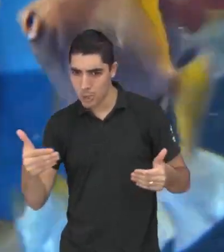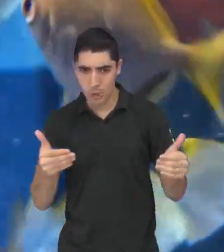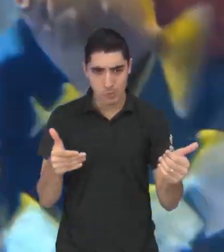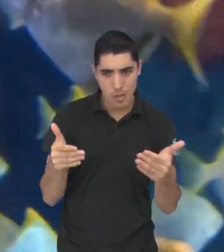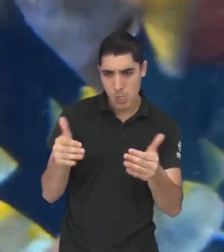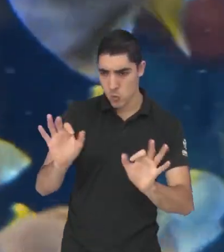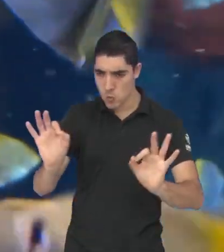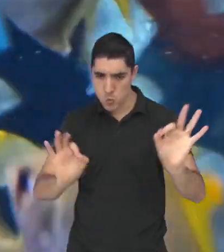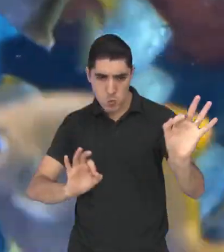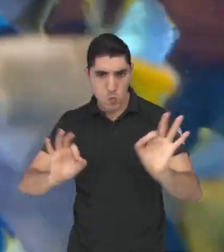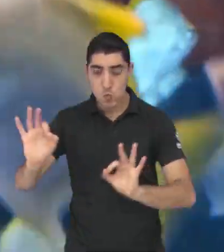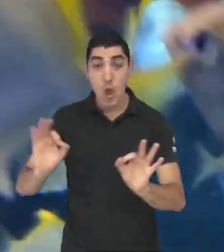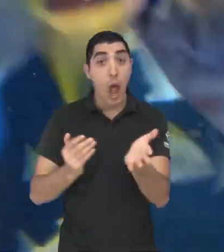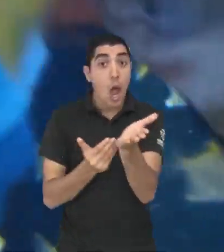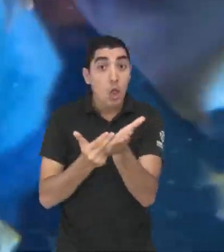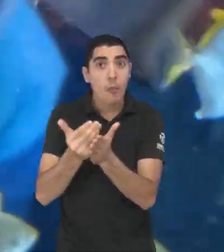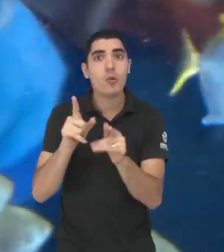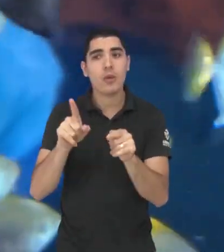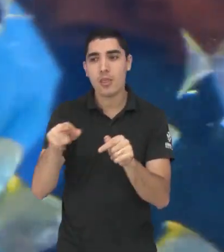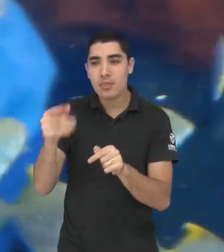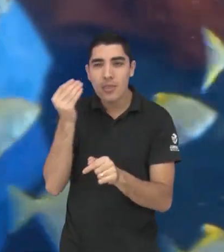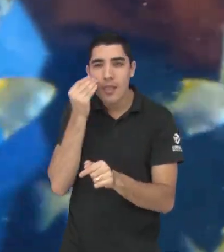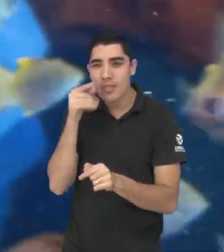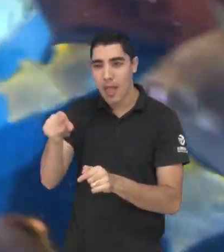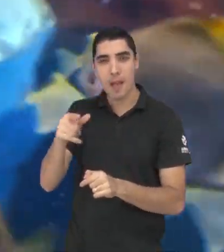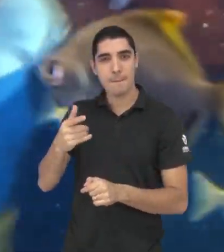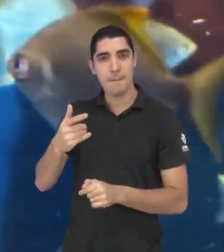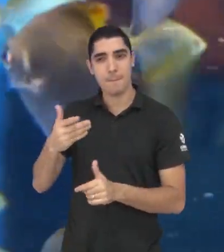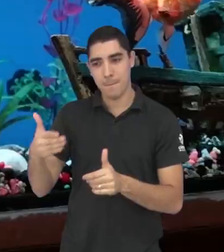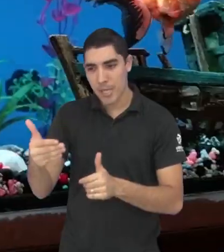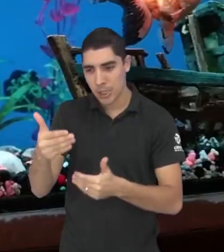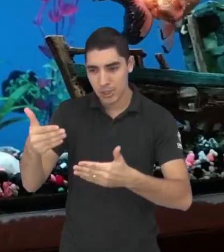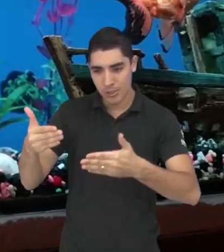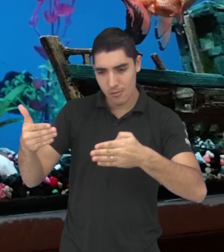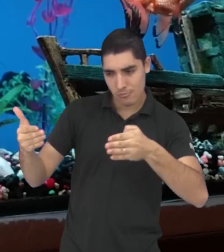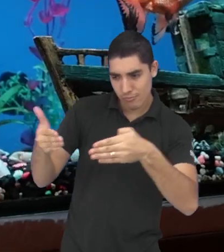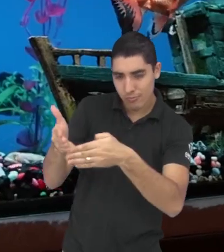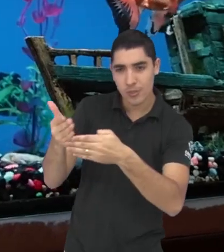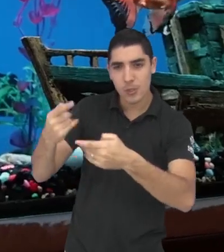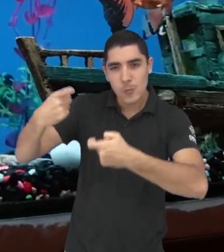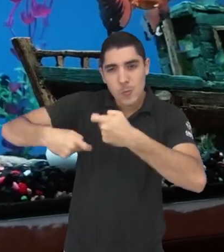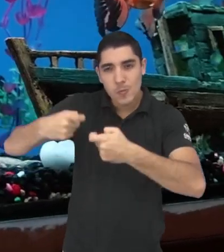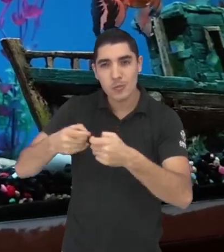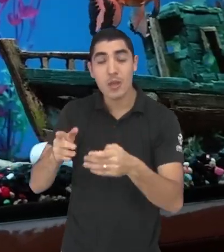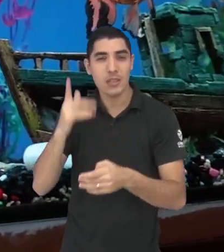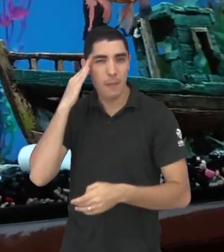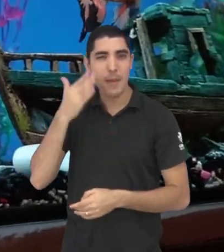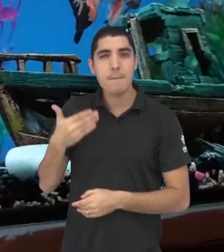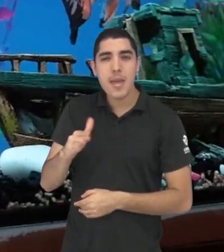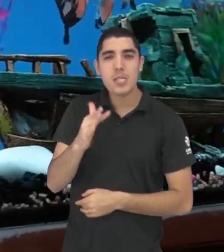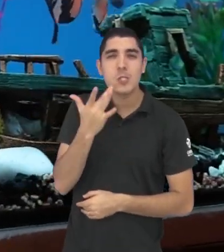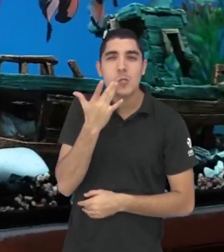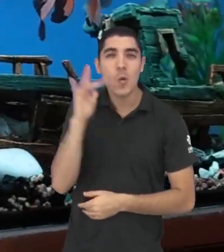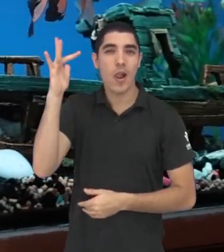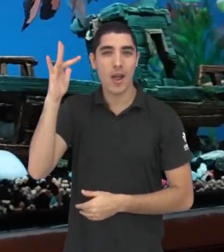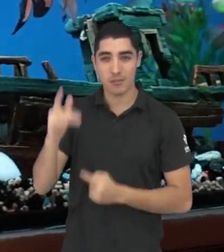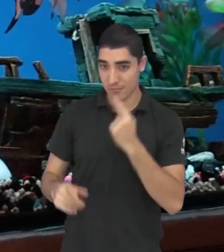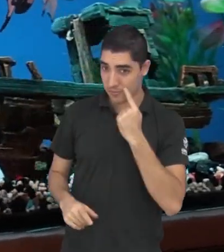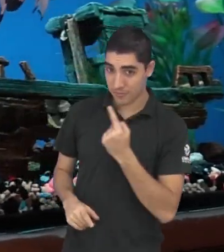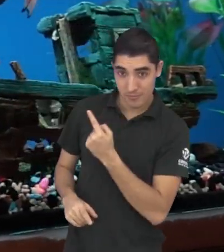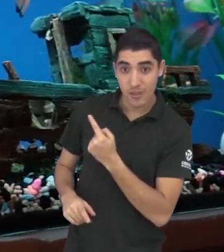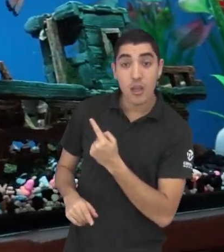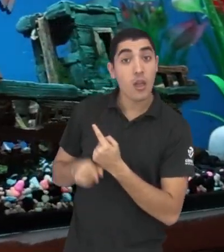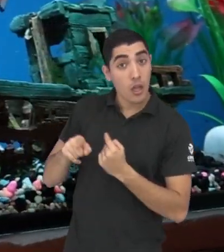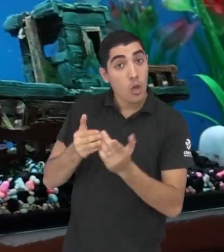época, eles também já faziam as primeiras reproduções controladas. Sabe o goldfish, o peixinho dourado? Então,